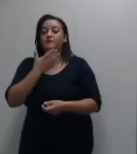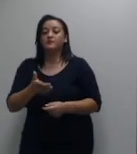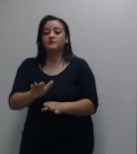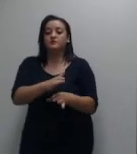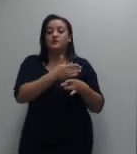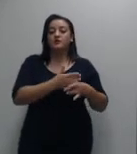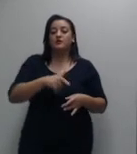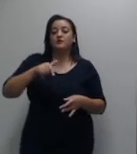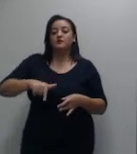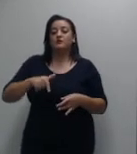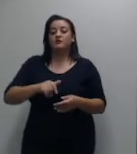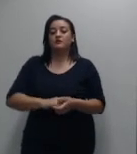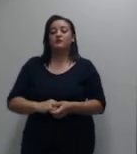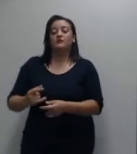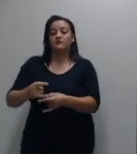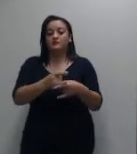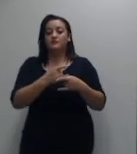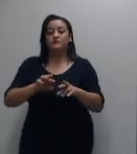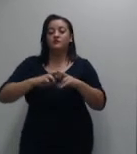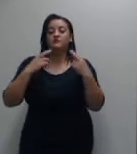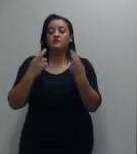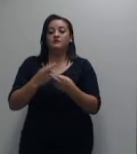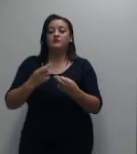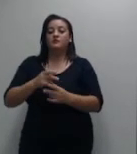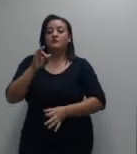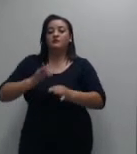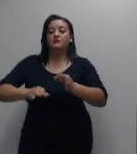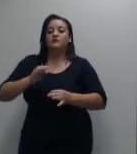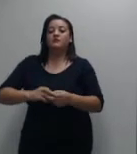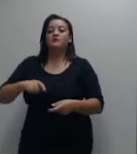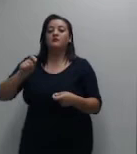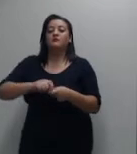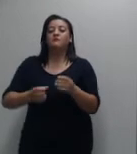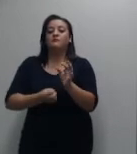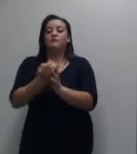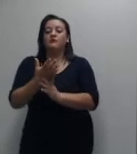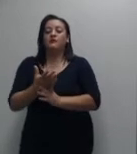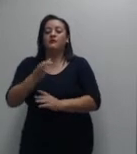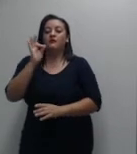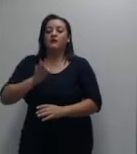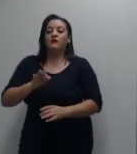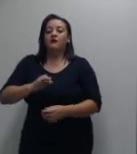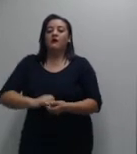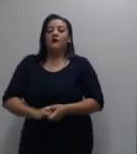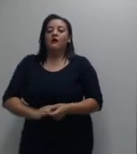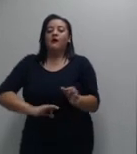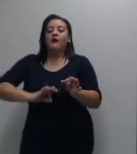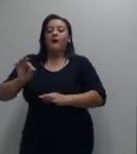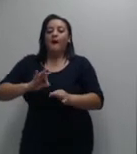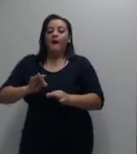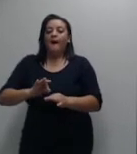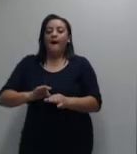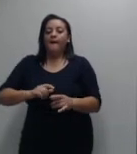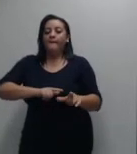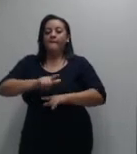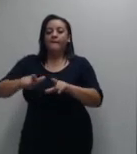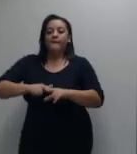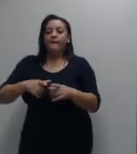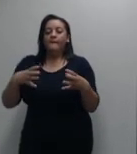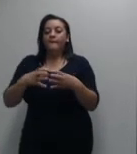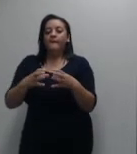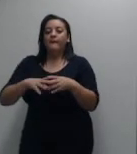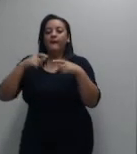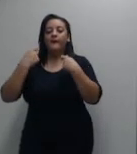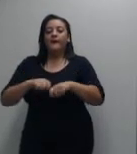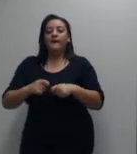da expressão textual julgamento instrumentos criados somente para utilizar os trabalhos da coxa precisa